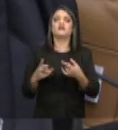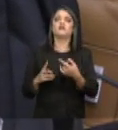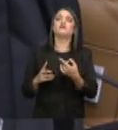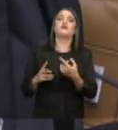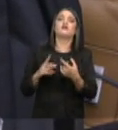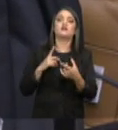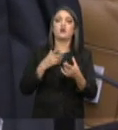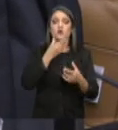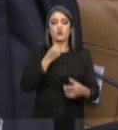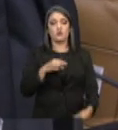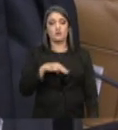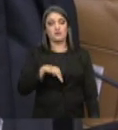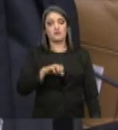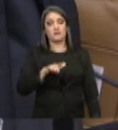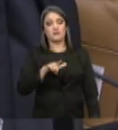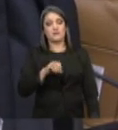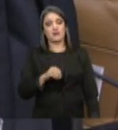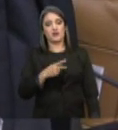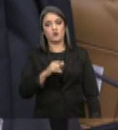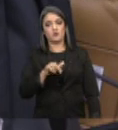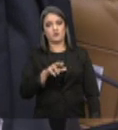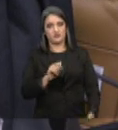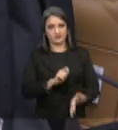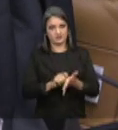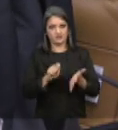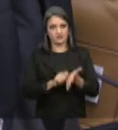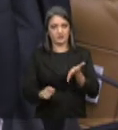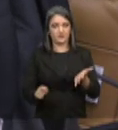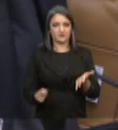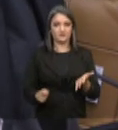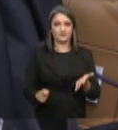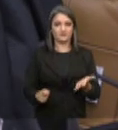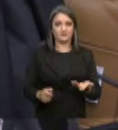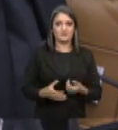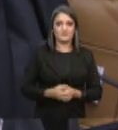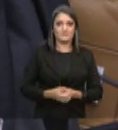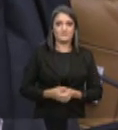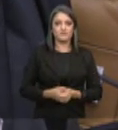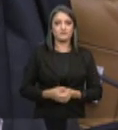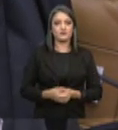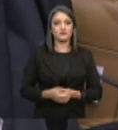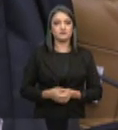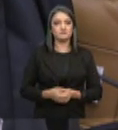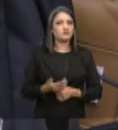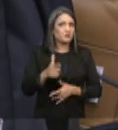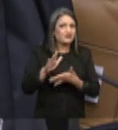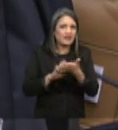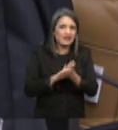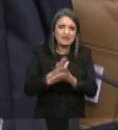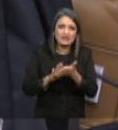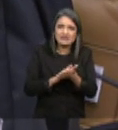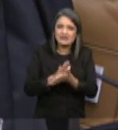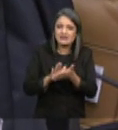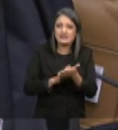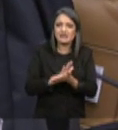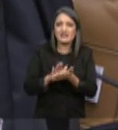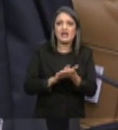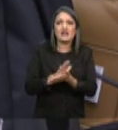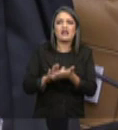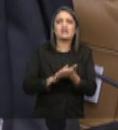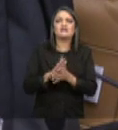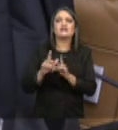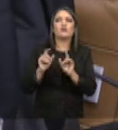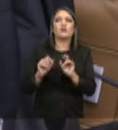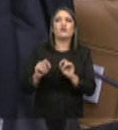Pires em 1933 diz não há assim nada que tenha saído da pena de